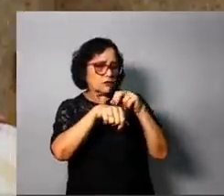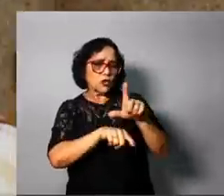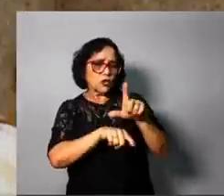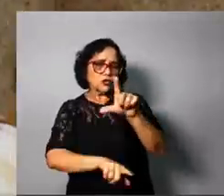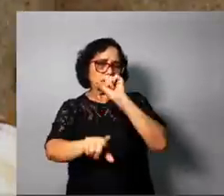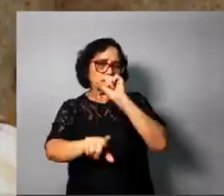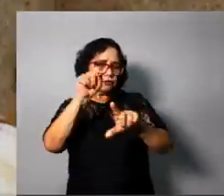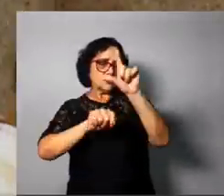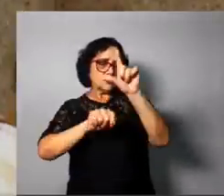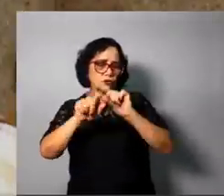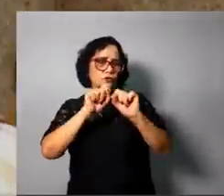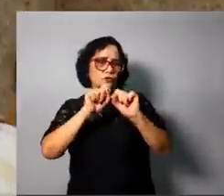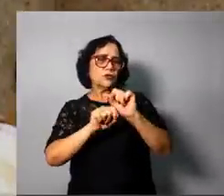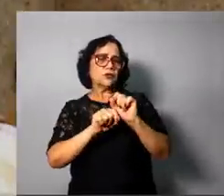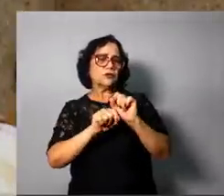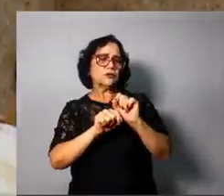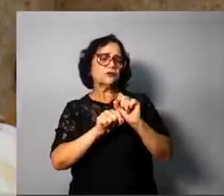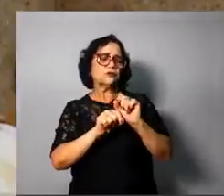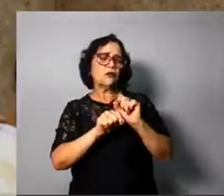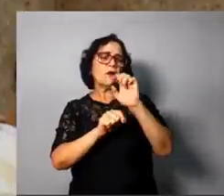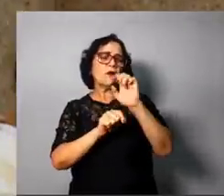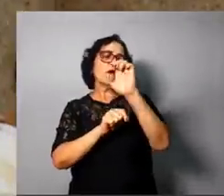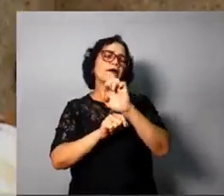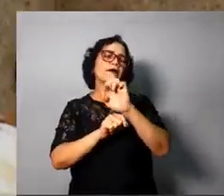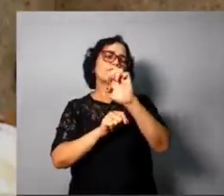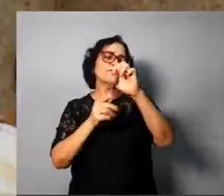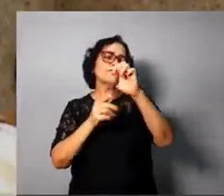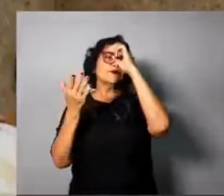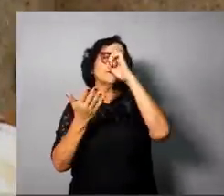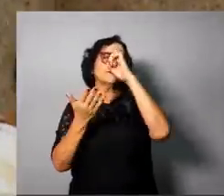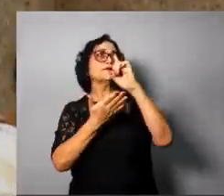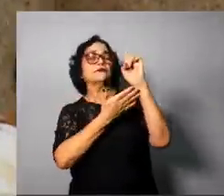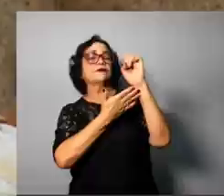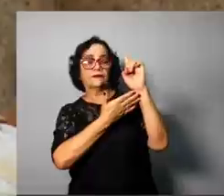escolhido para o Evangelho de Deus.